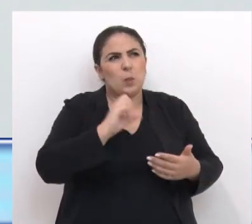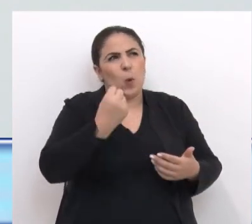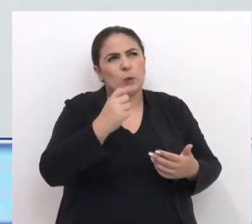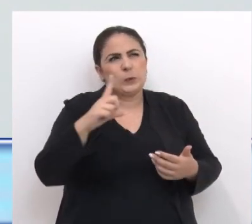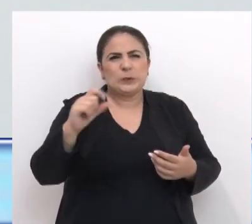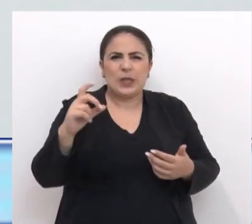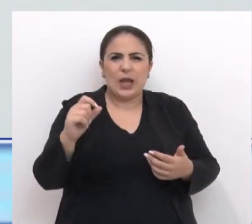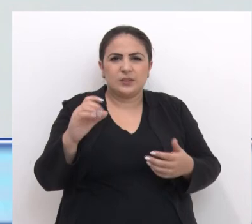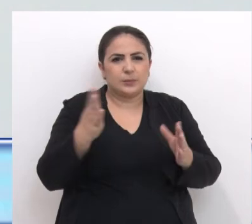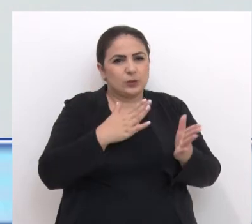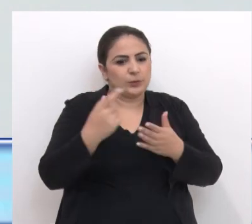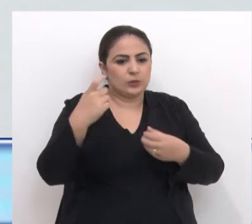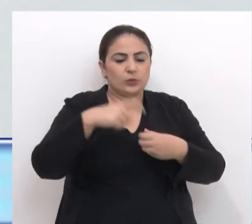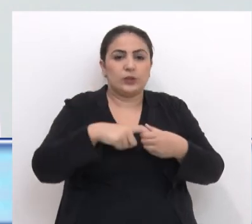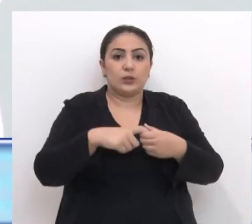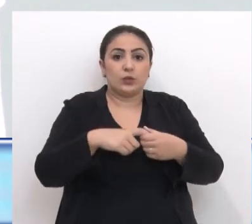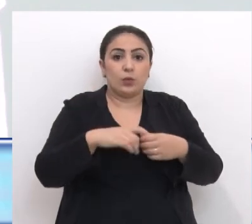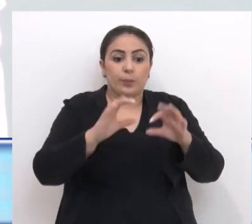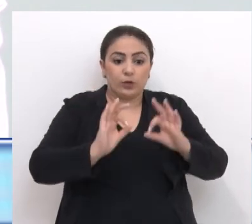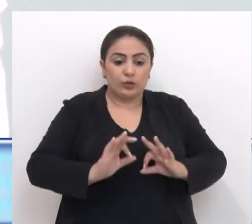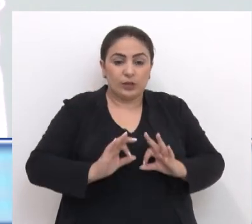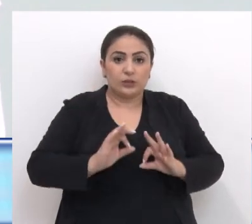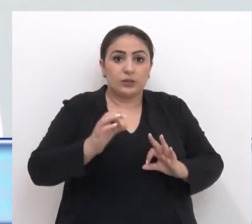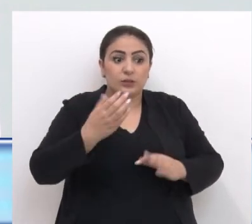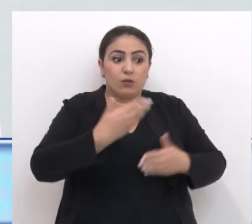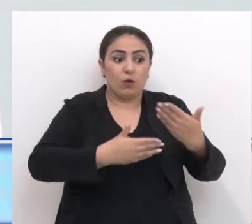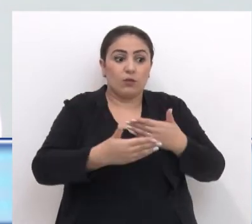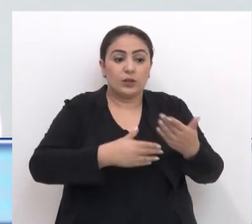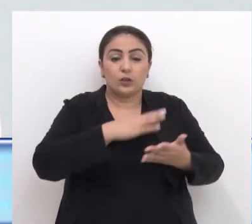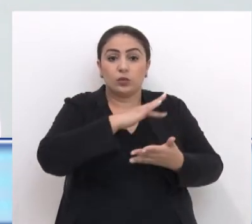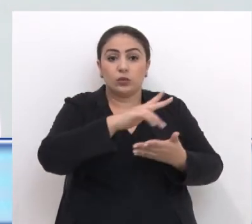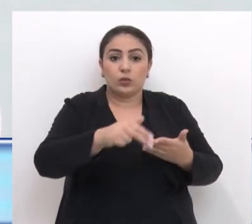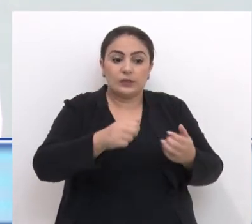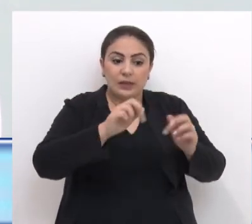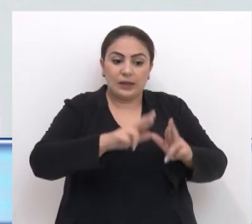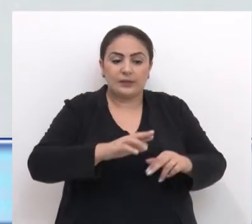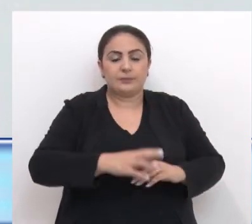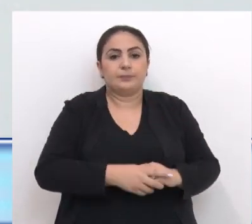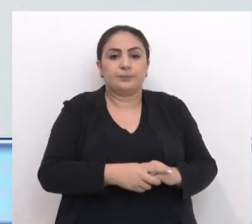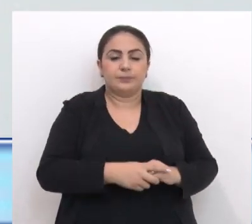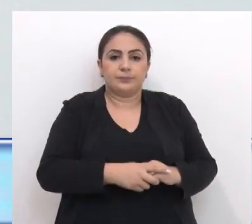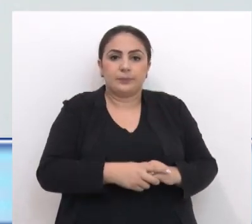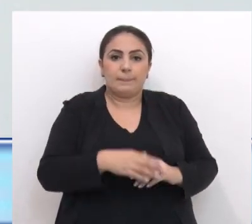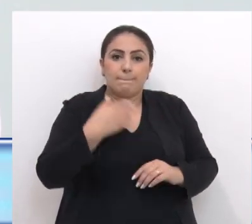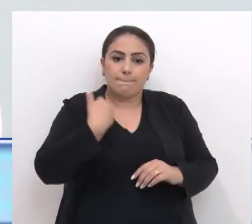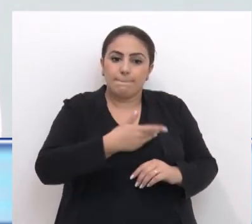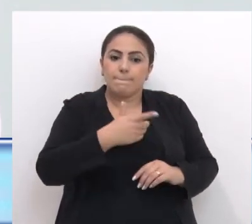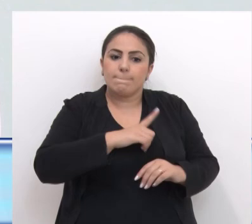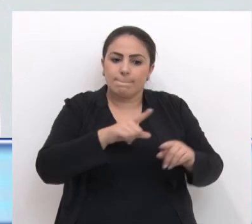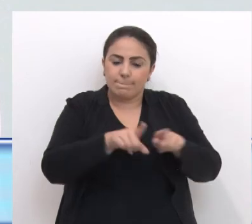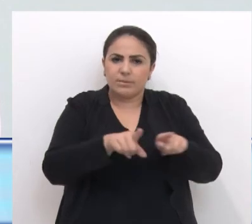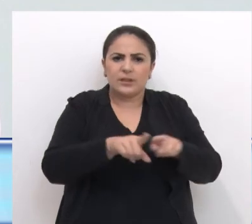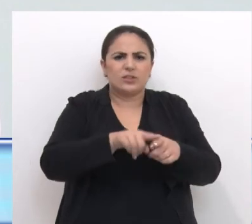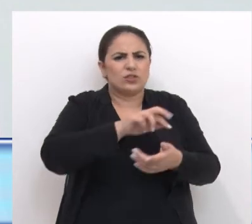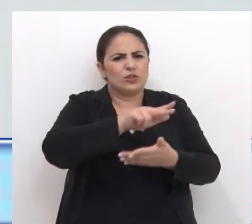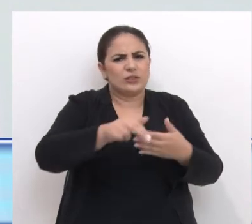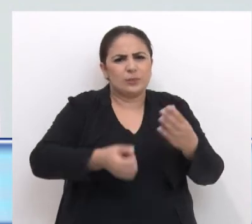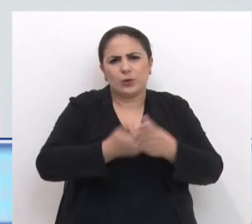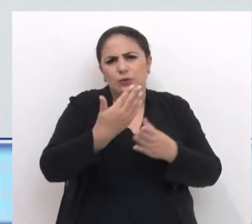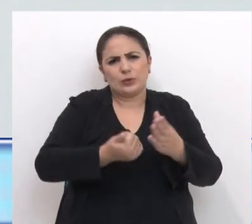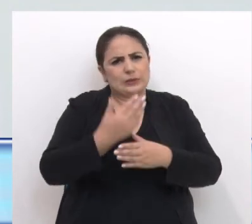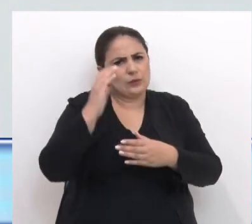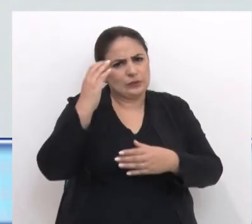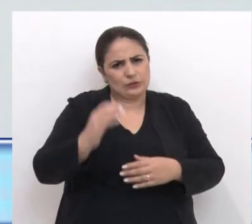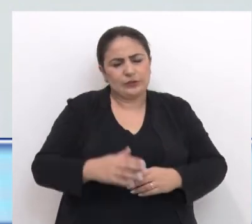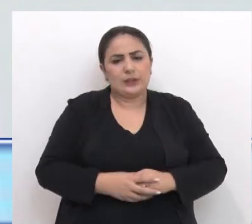temos 8, 10 convênios no programa que envolvem todas as linhas, né? Nós temos inúmeras